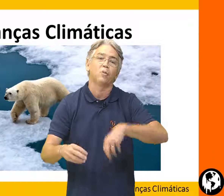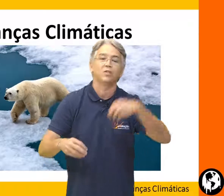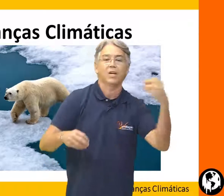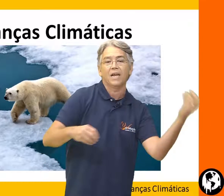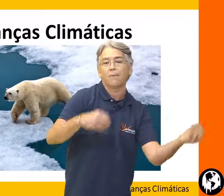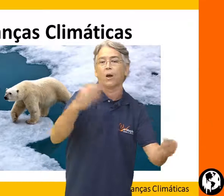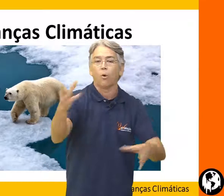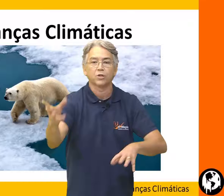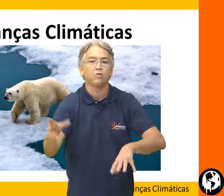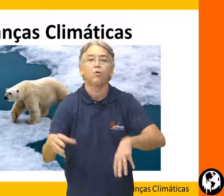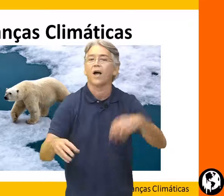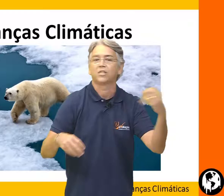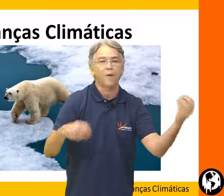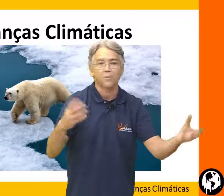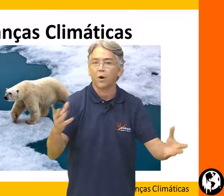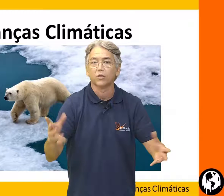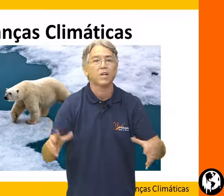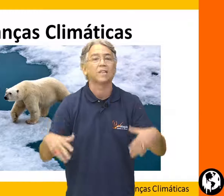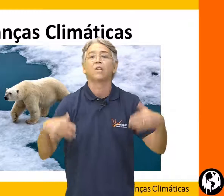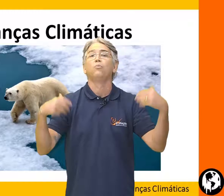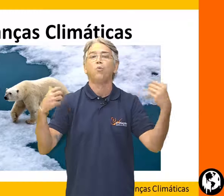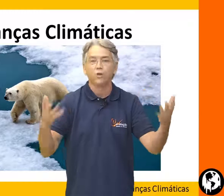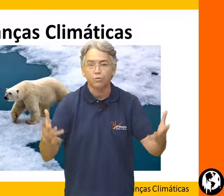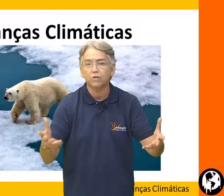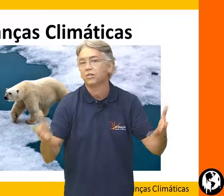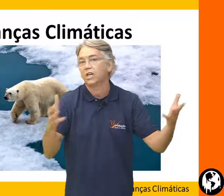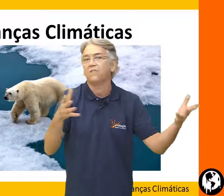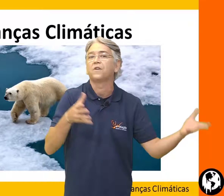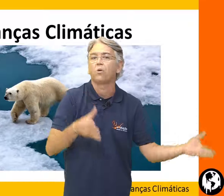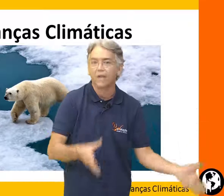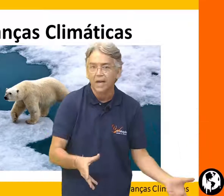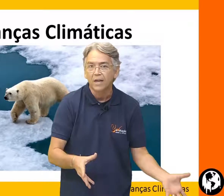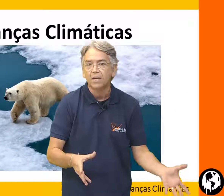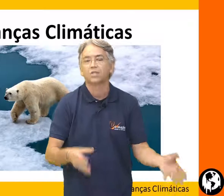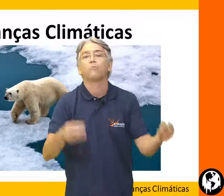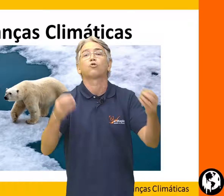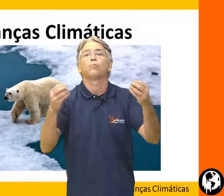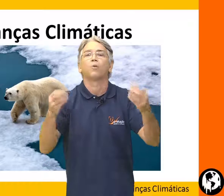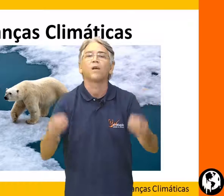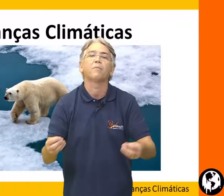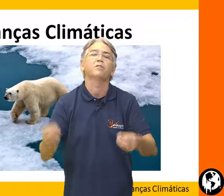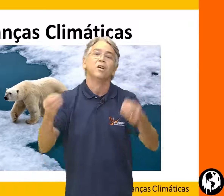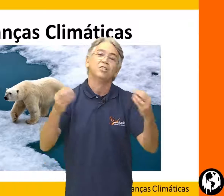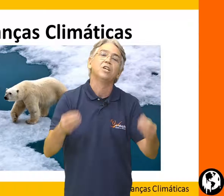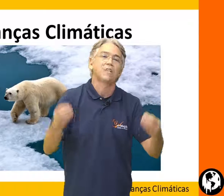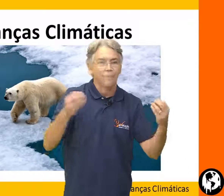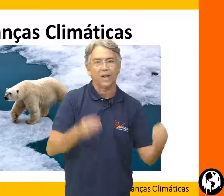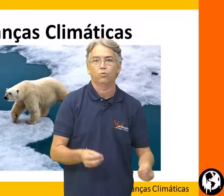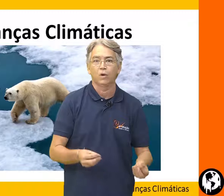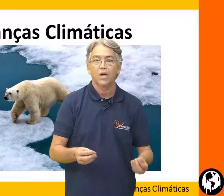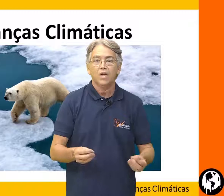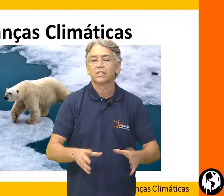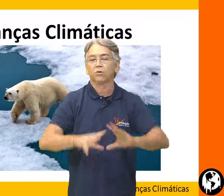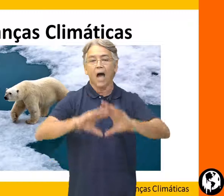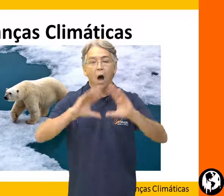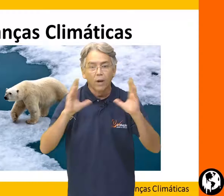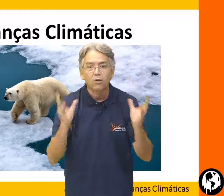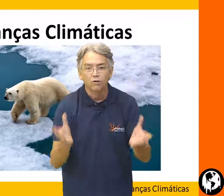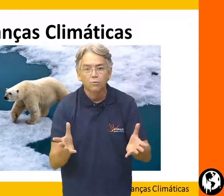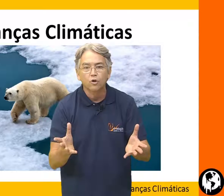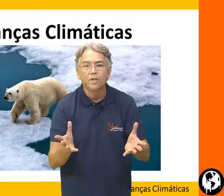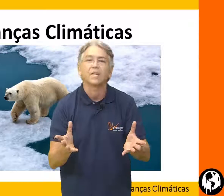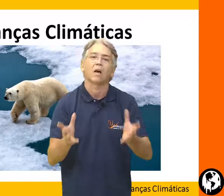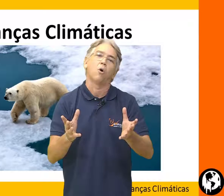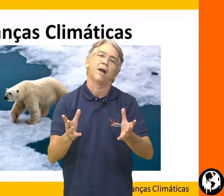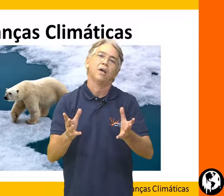passar de uma geleira para outra, de um iceberg para outra, nadando muito. Isso significa o quê? Estamos com problemas de temperatura. Então, na aula que